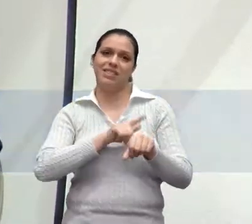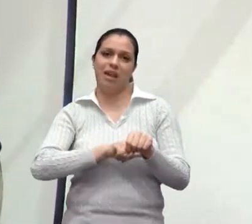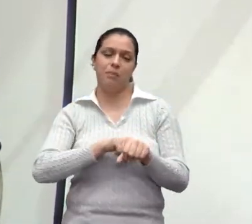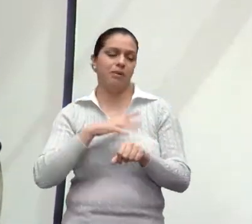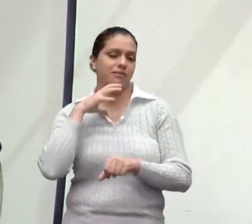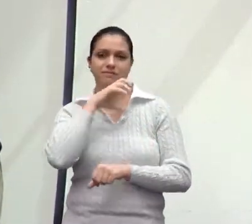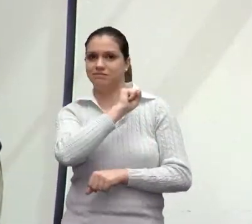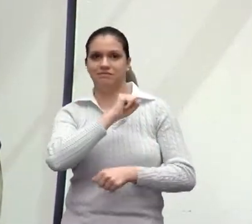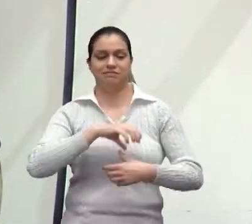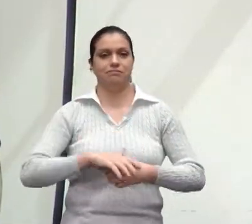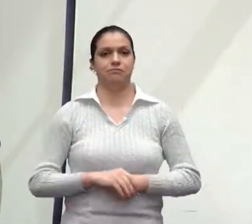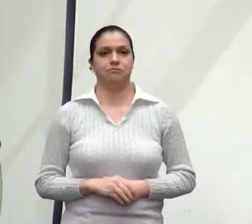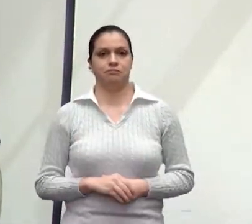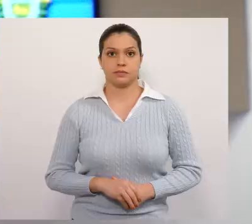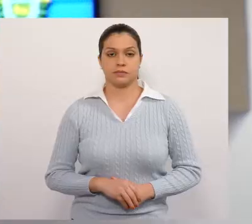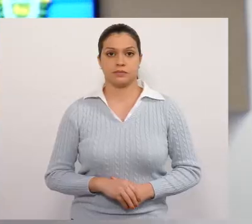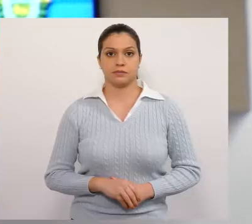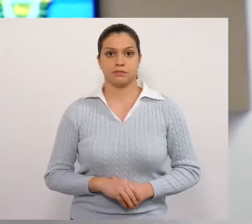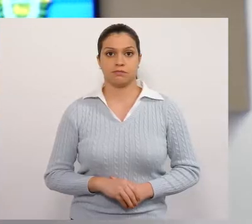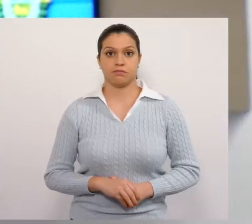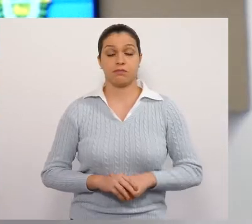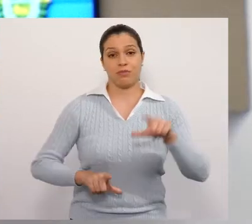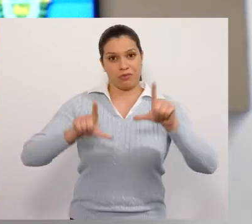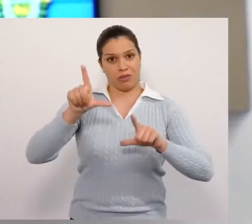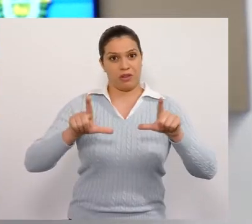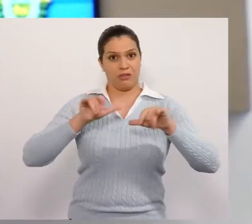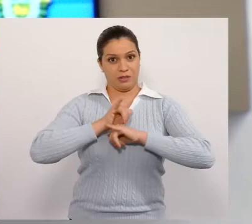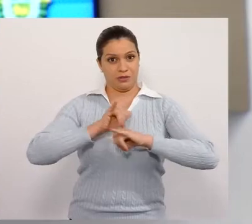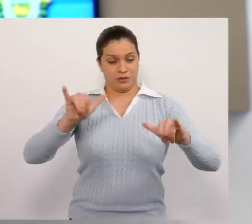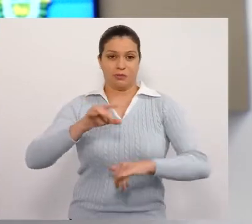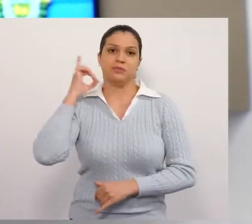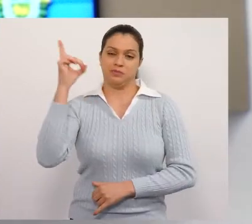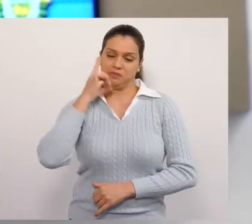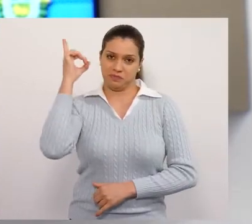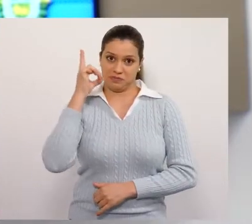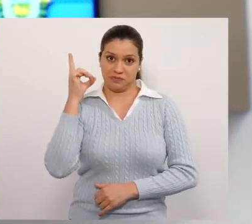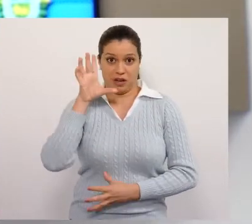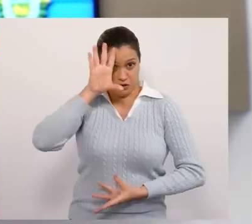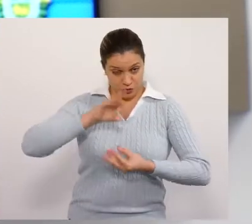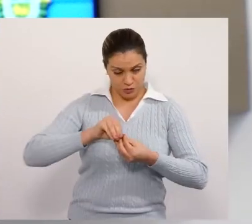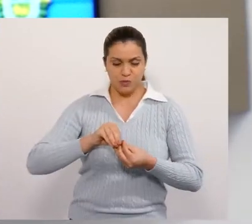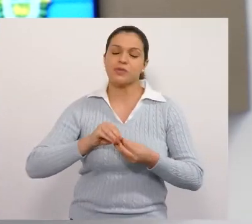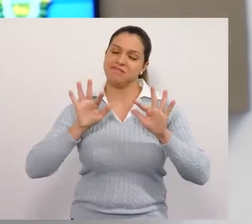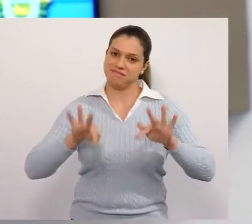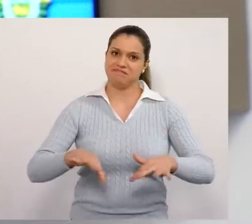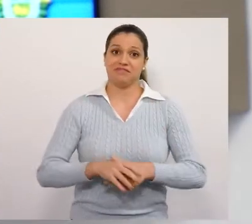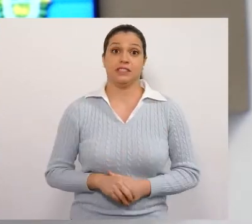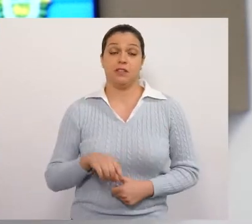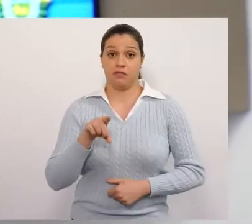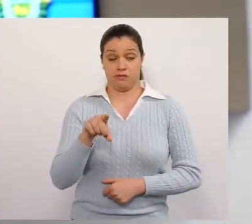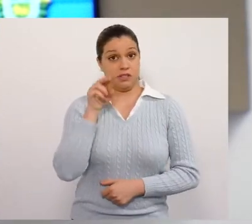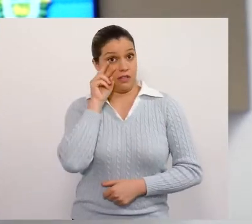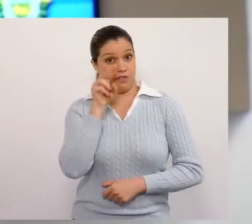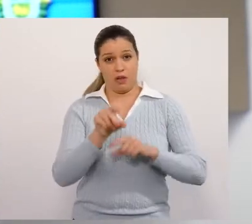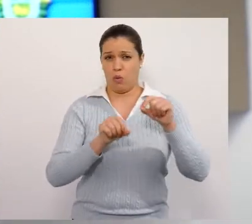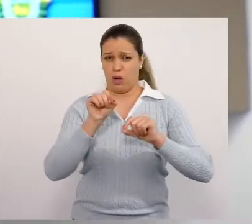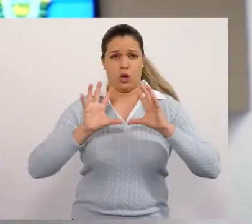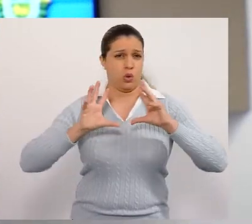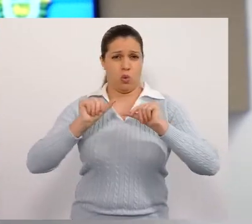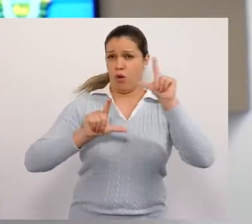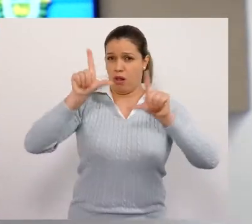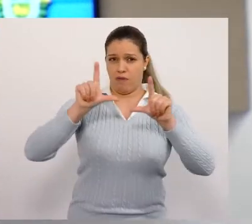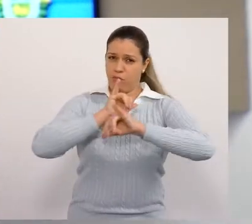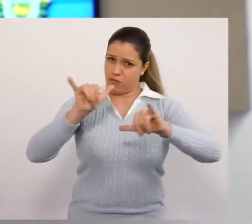tramitação do processo deve diminuir também. O Jornal Parlamentar com o resumo da semana fica por aqui. Você confere essas e